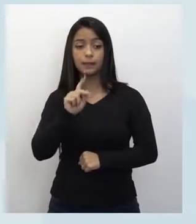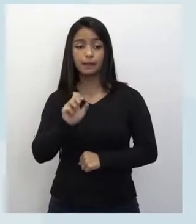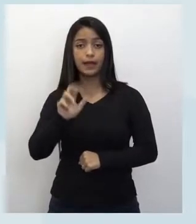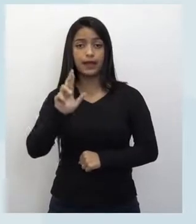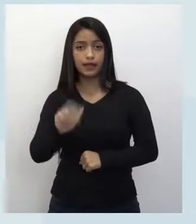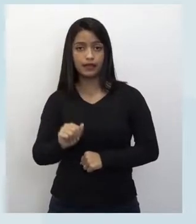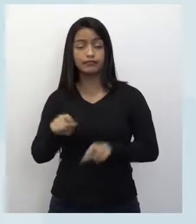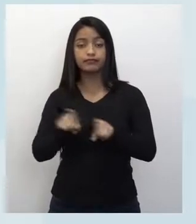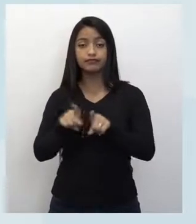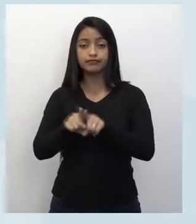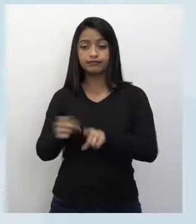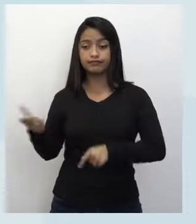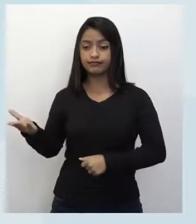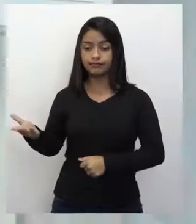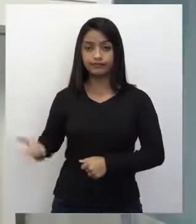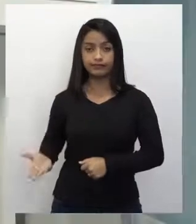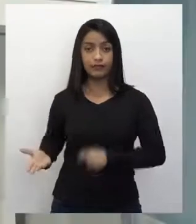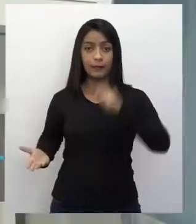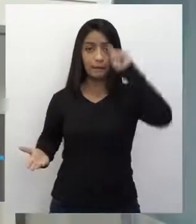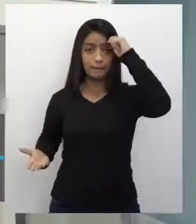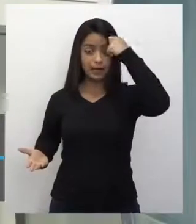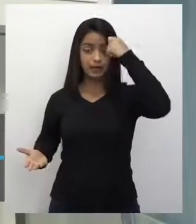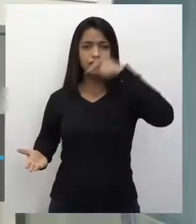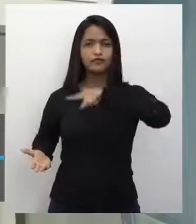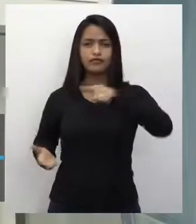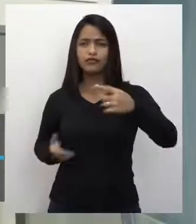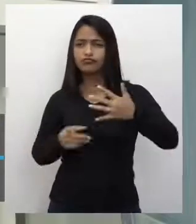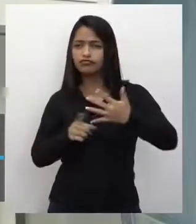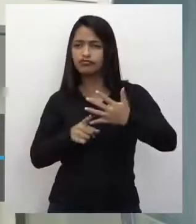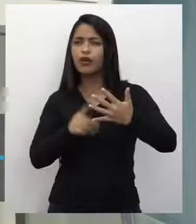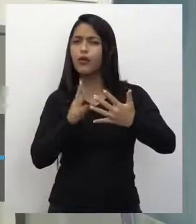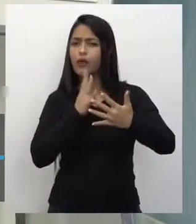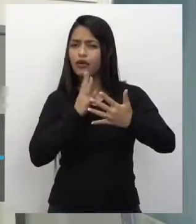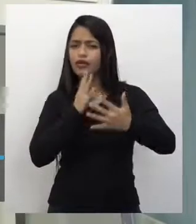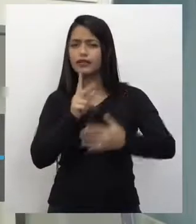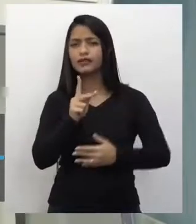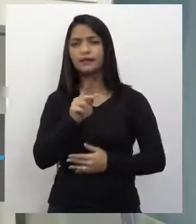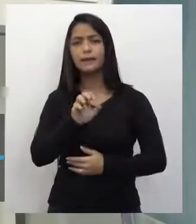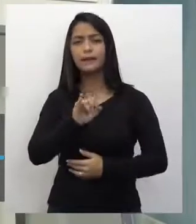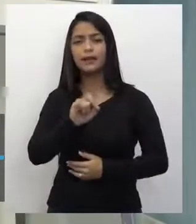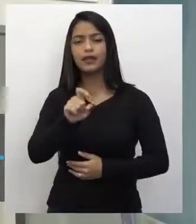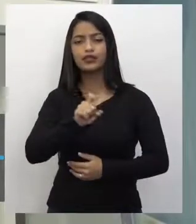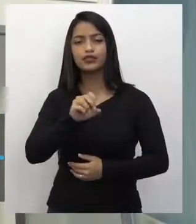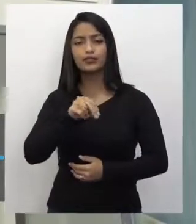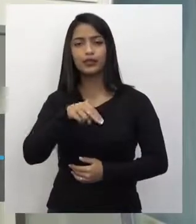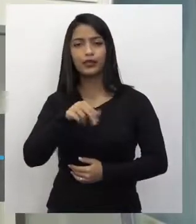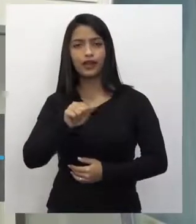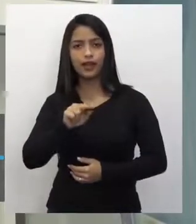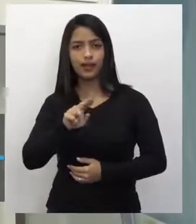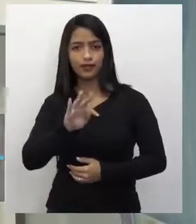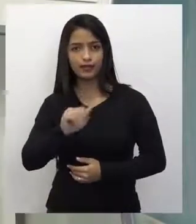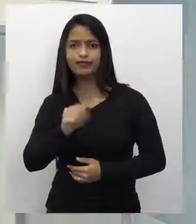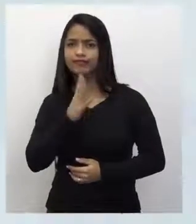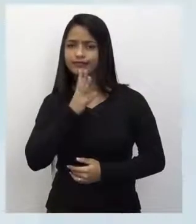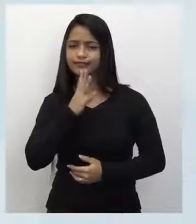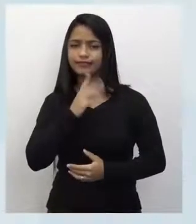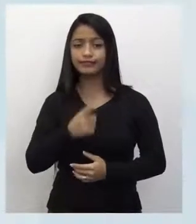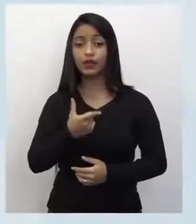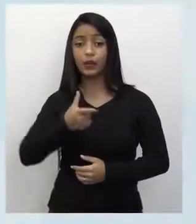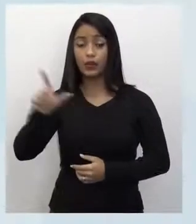e Peixonauta. O Peixonauta é conhecido, né, turma? Vamos lá. TESPES, CIA de Teatro